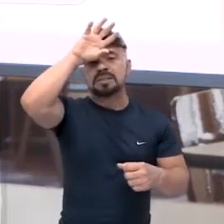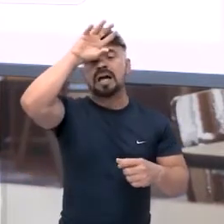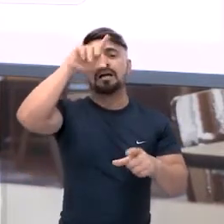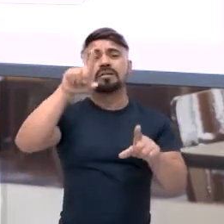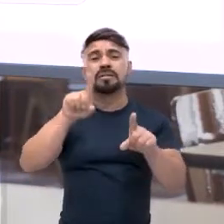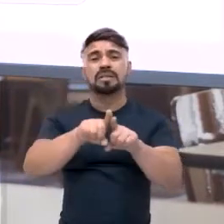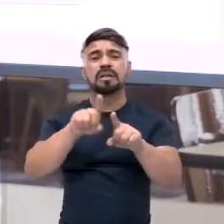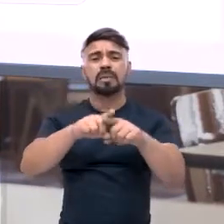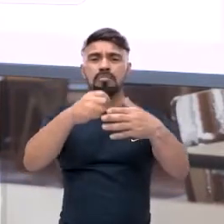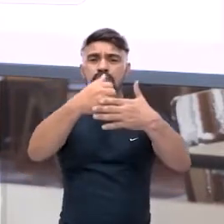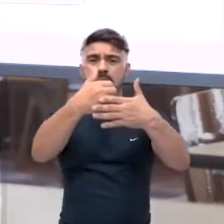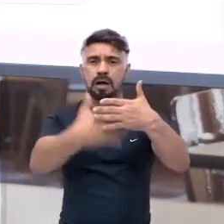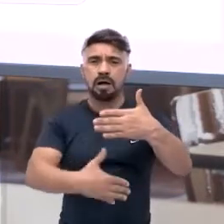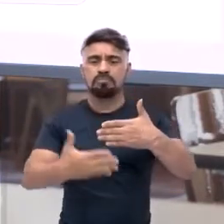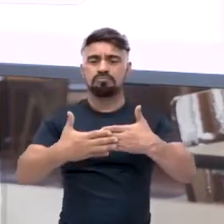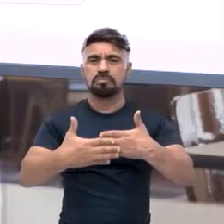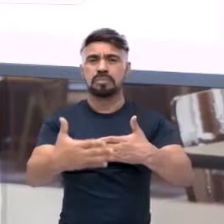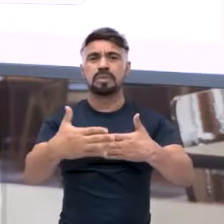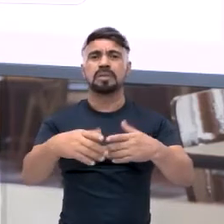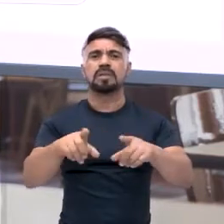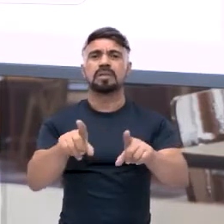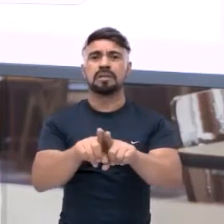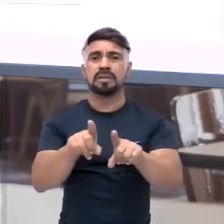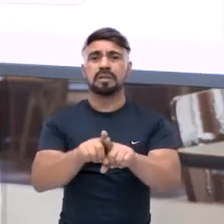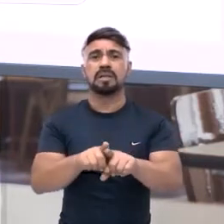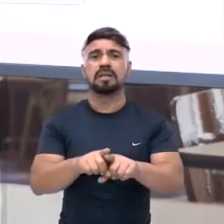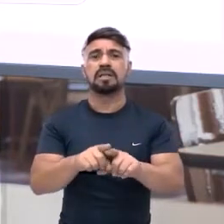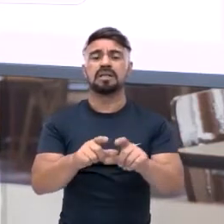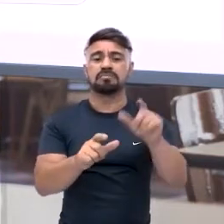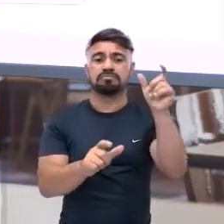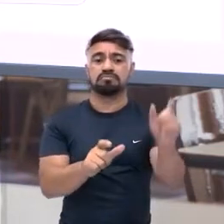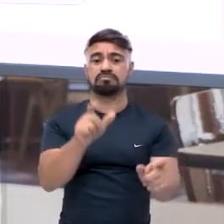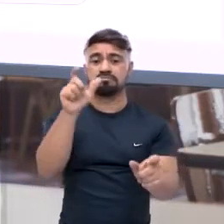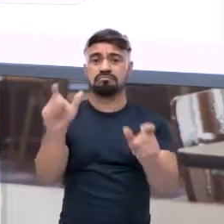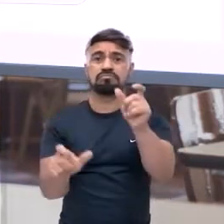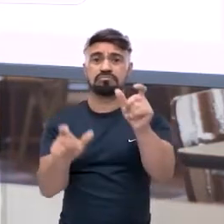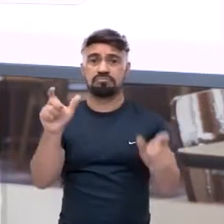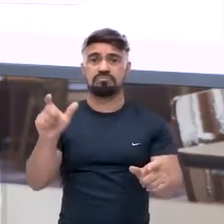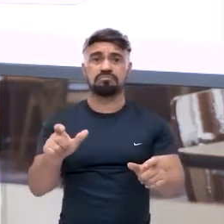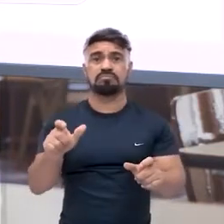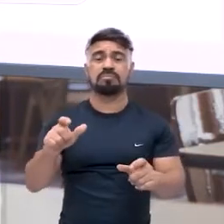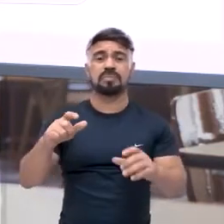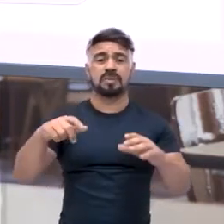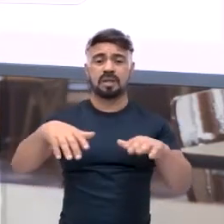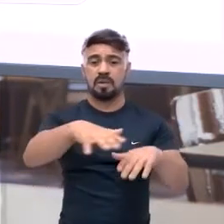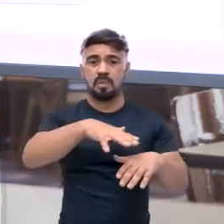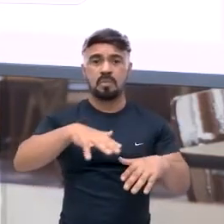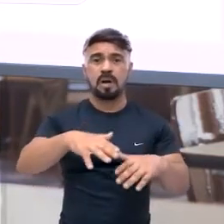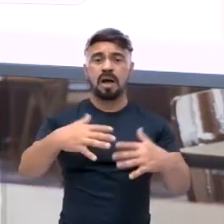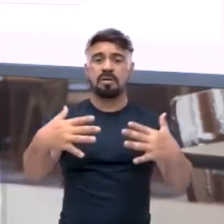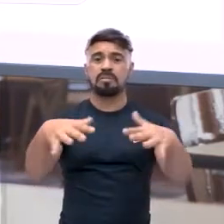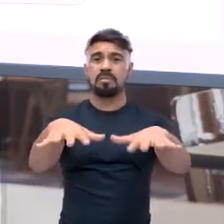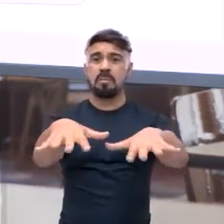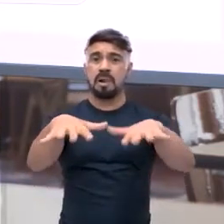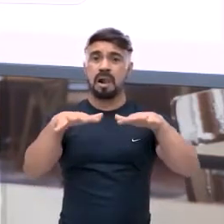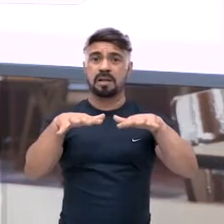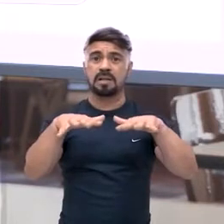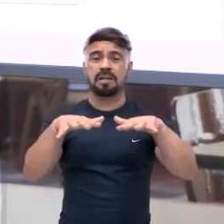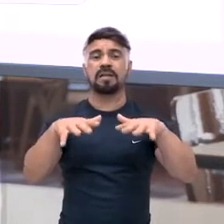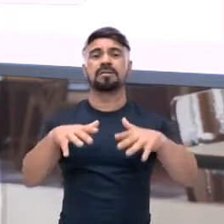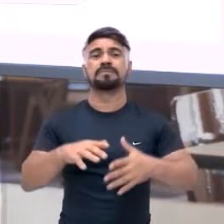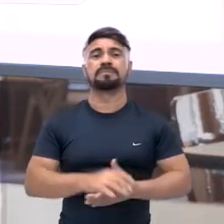texto, e ele vai ter o desenlace. Temos o elenco, que são os atores, palco, plateia